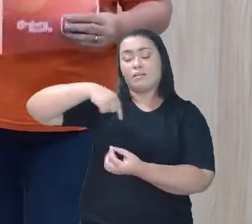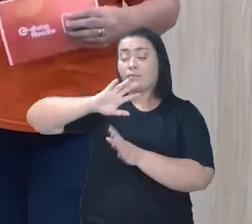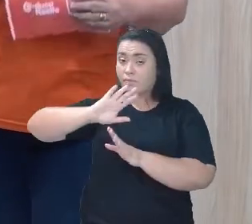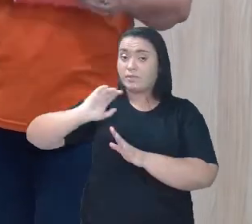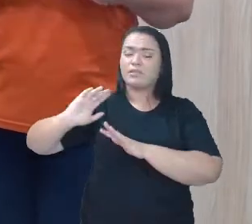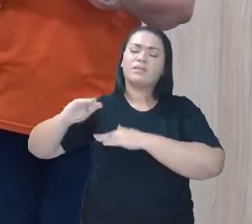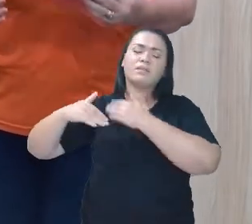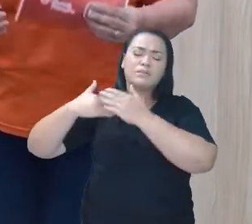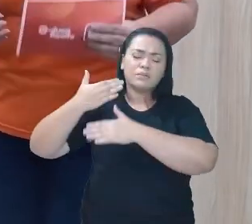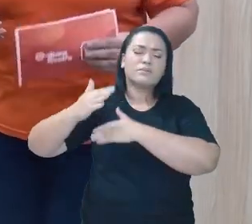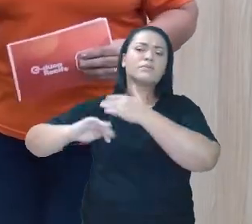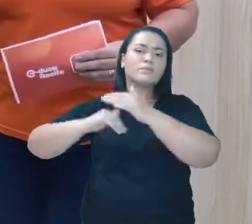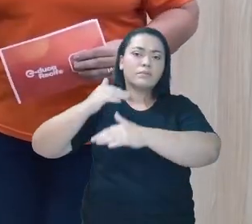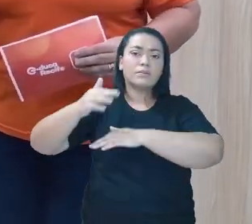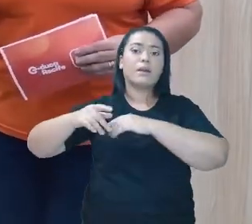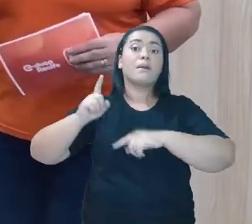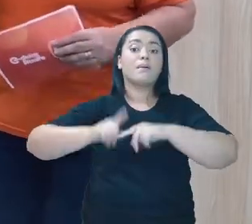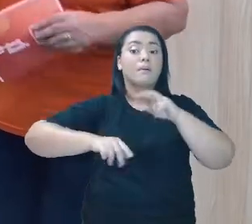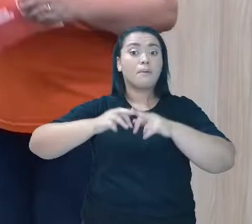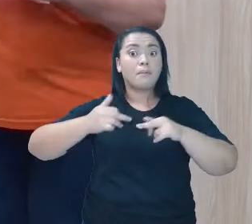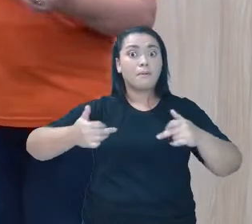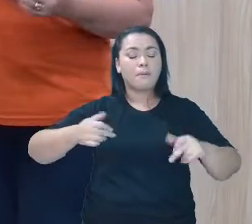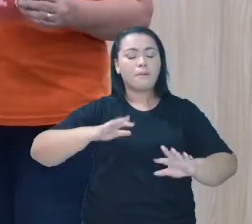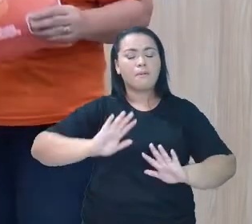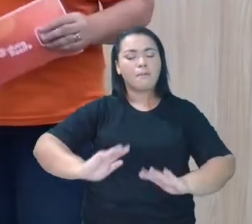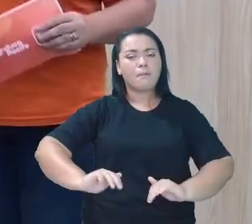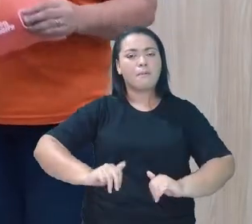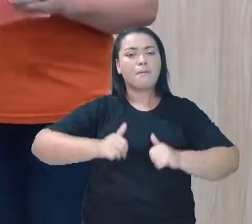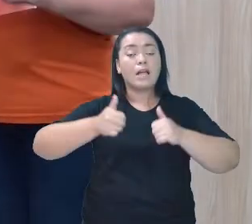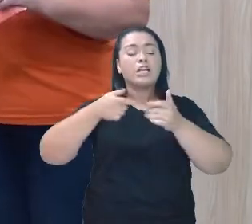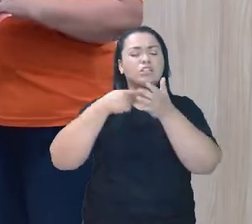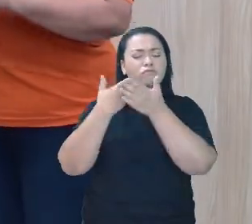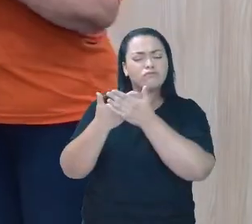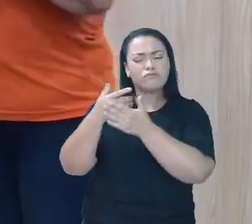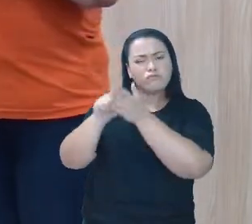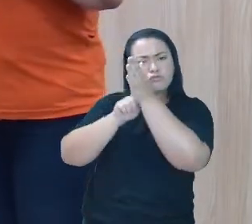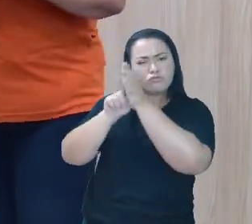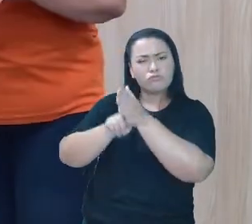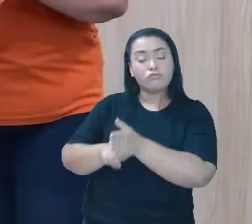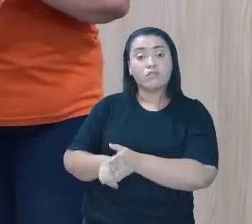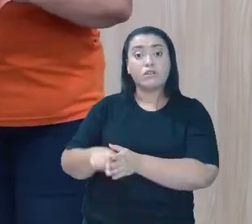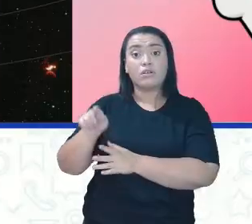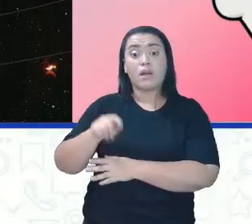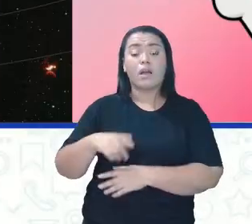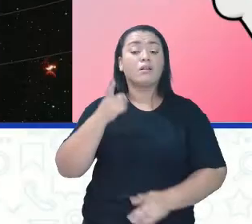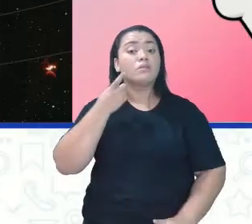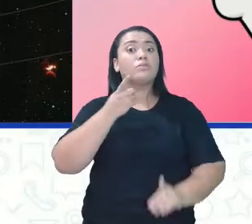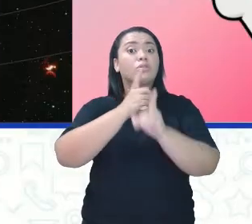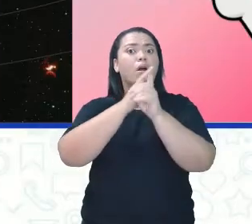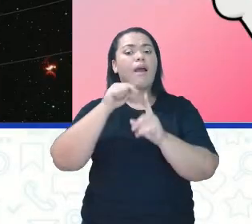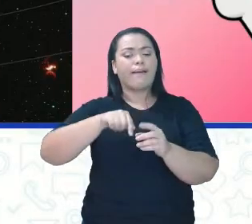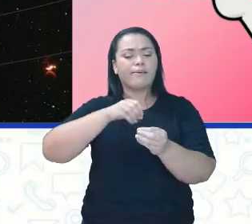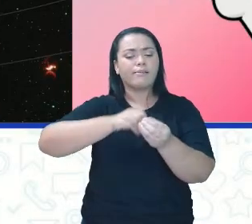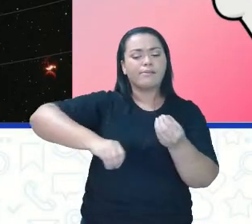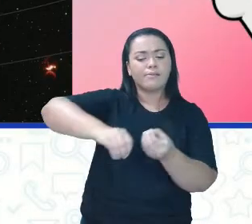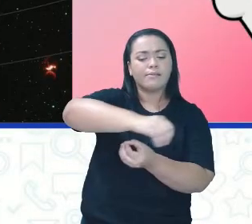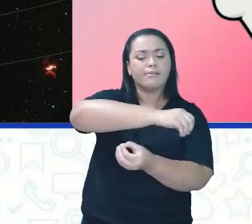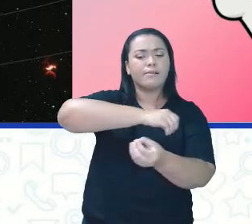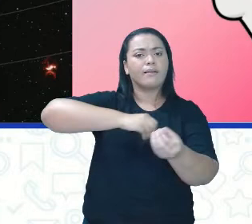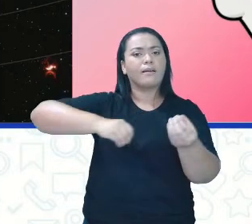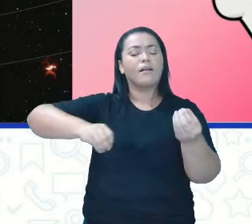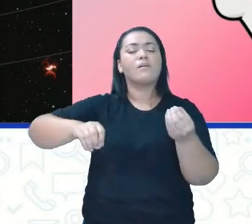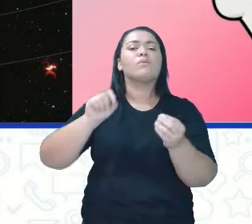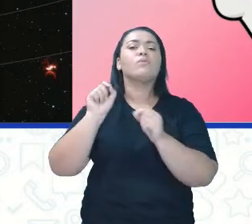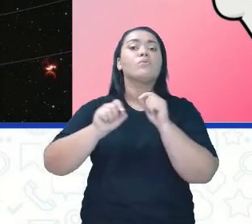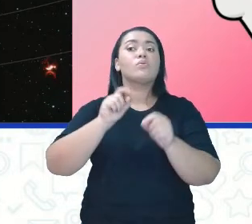passar do tempo, o desenvolvimento dos equipamentos e muito estudo, descobriu que no nosso sistema solar, quem está no